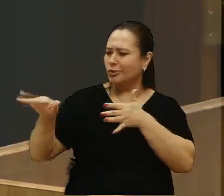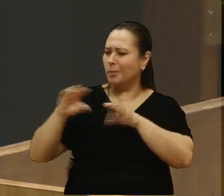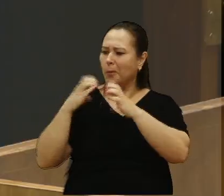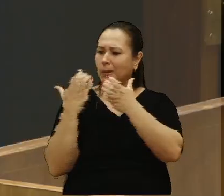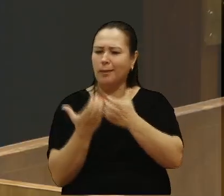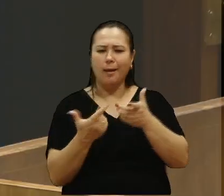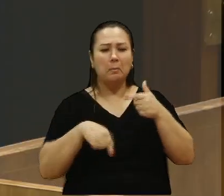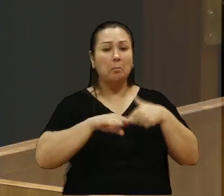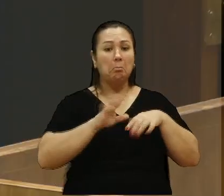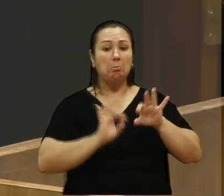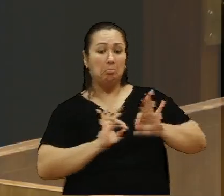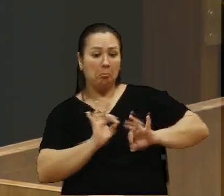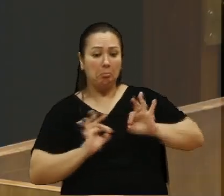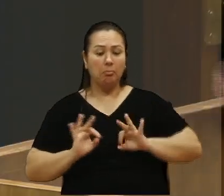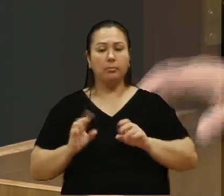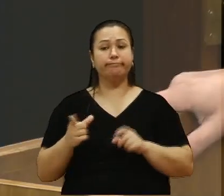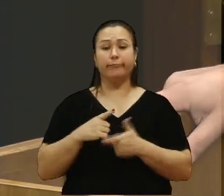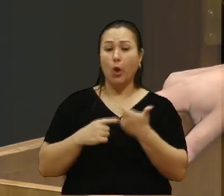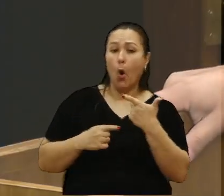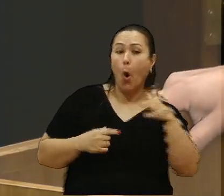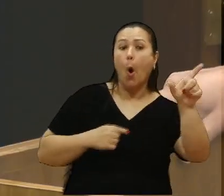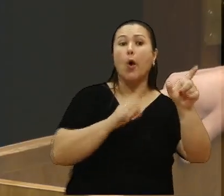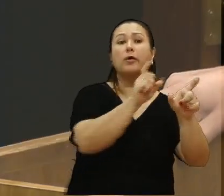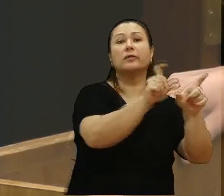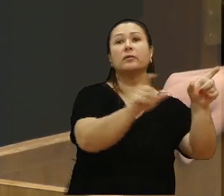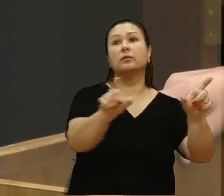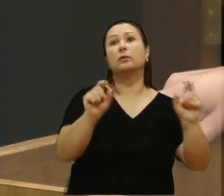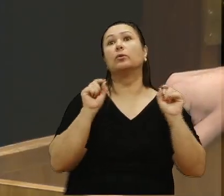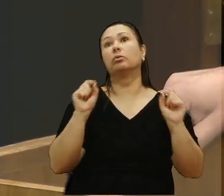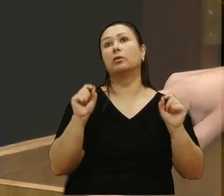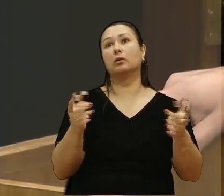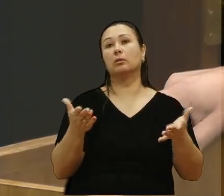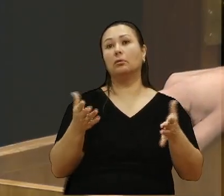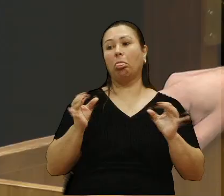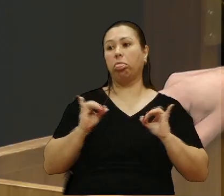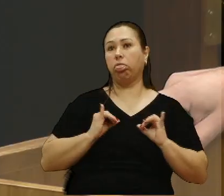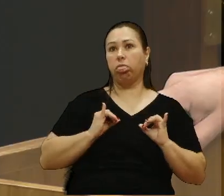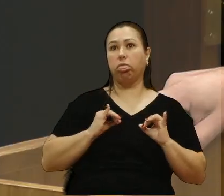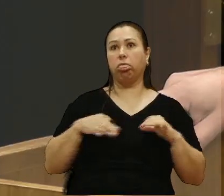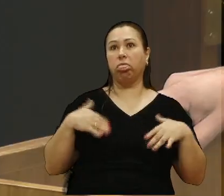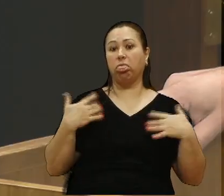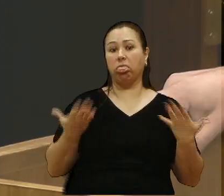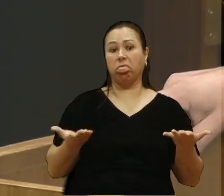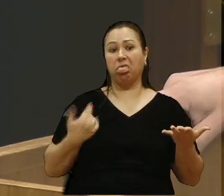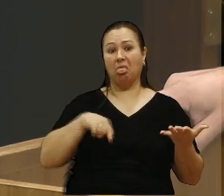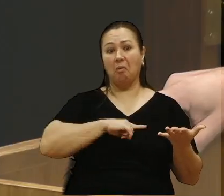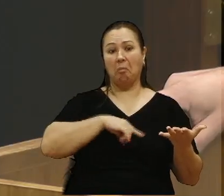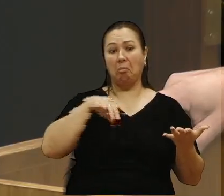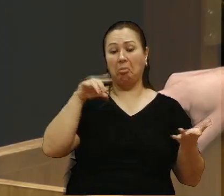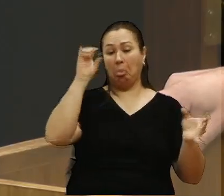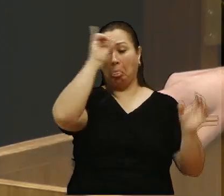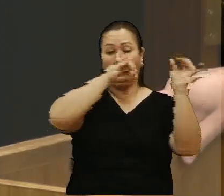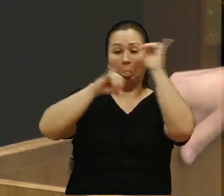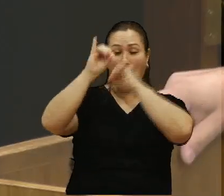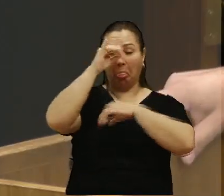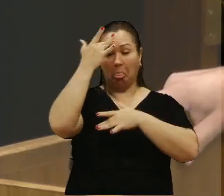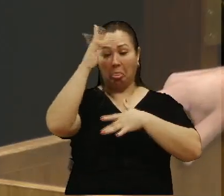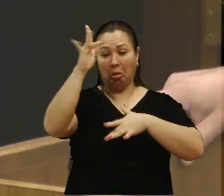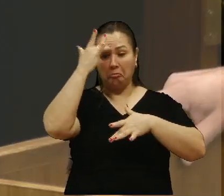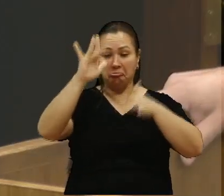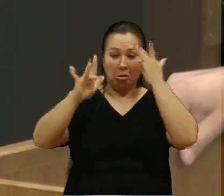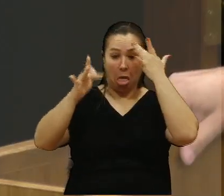comunidade, tem outros que são parvos, são ignóbeis,